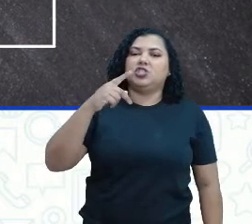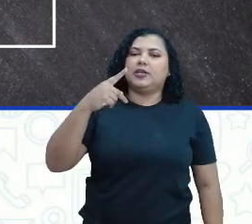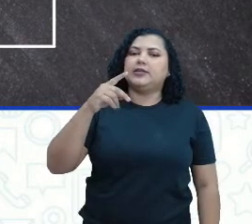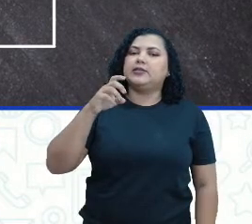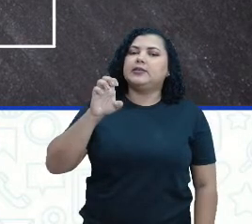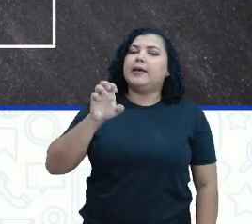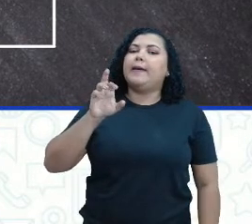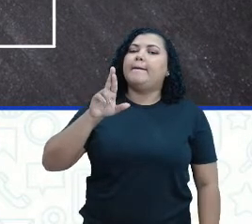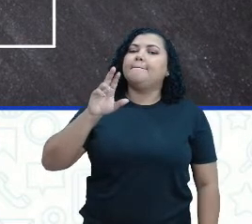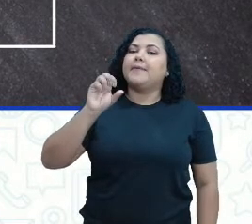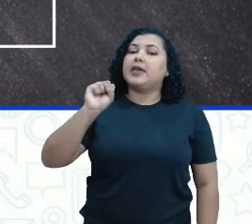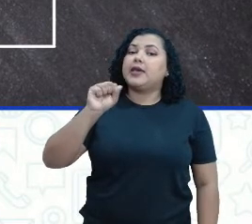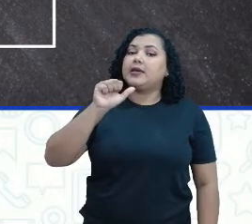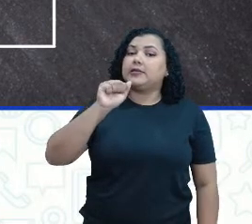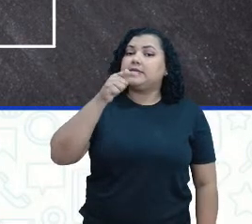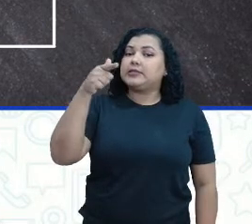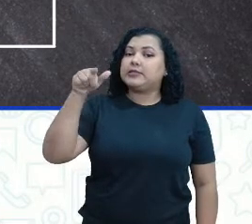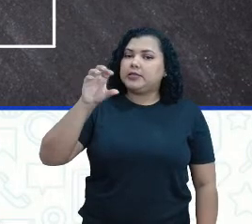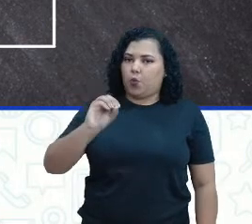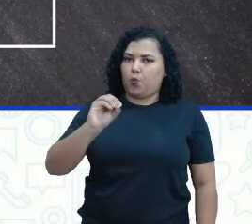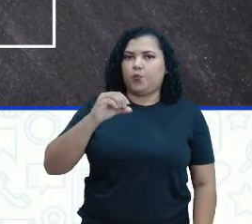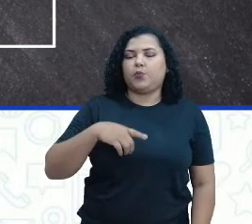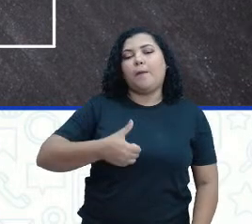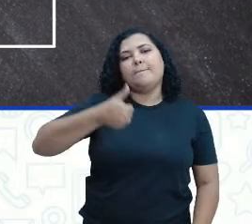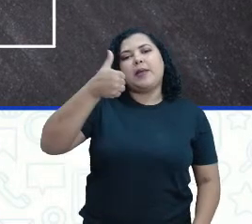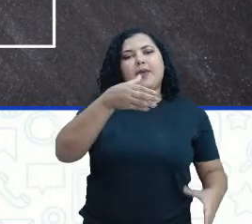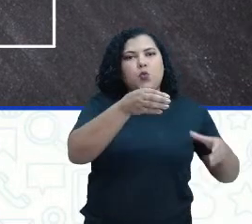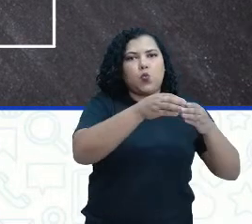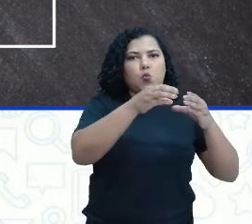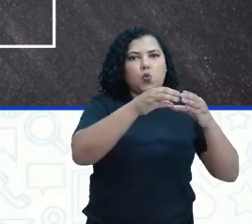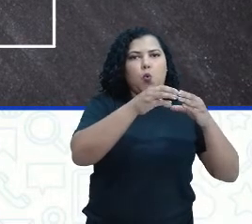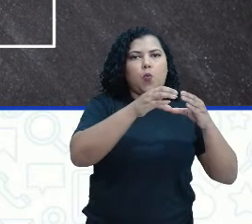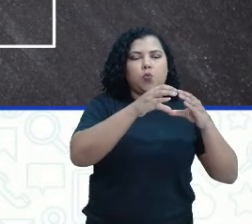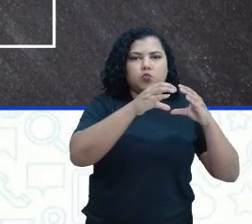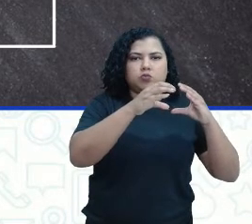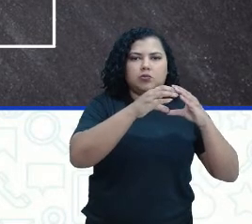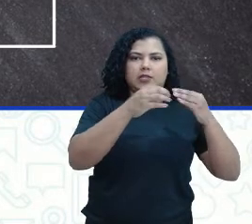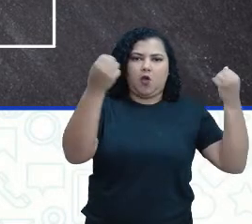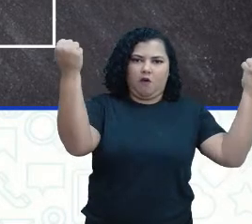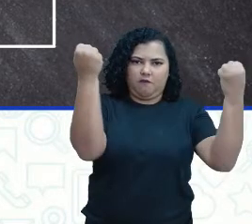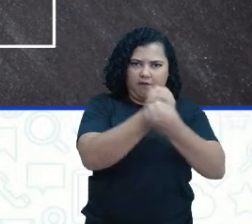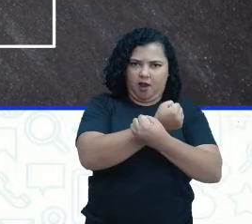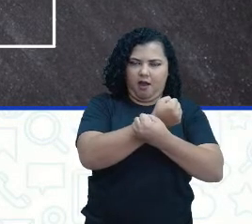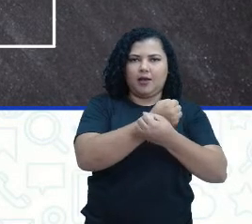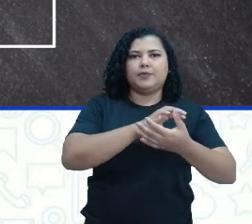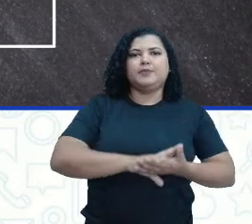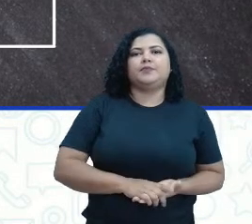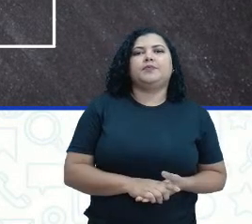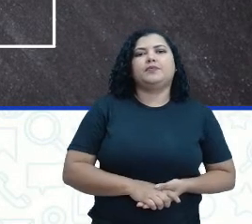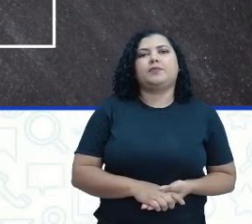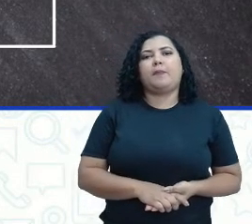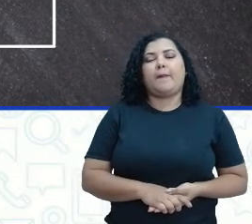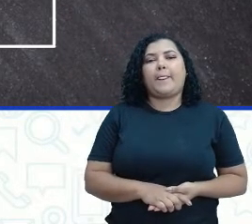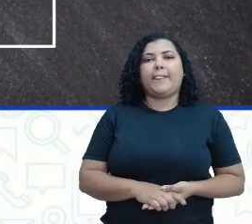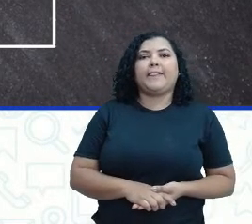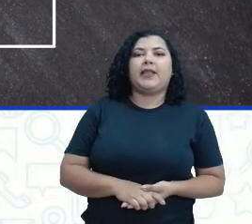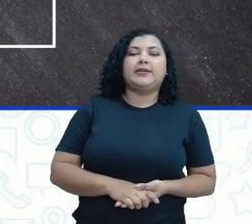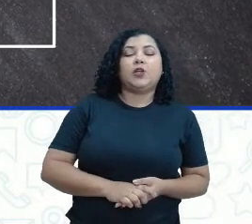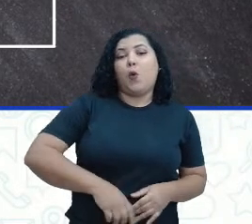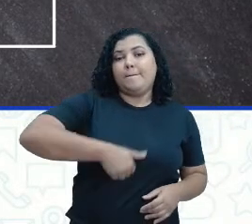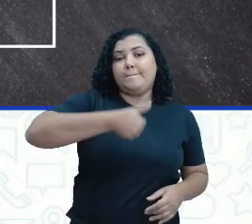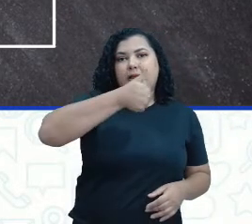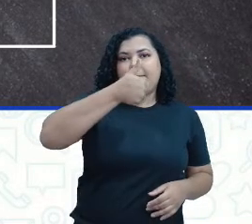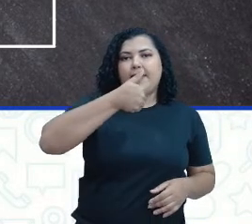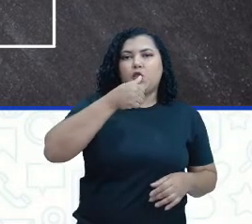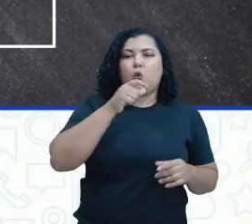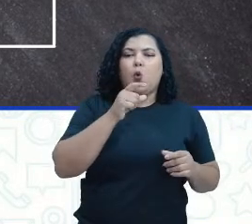vamos supor aquela primeira equipe ali. Observa que naquela primeira equipe, o menor valor para a pontuação dessa